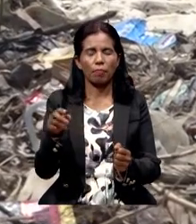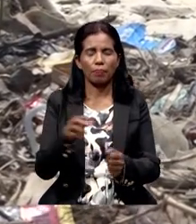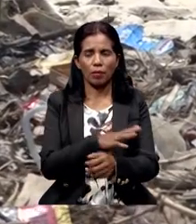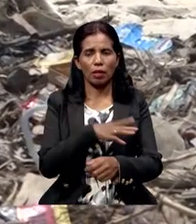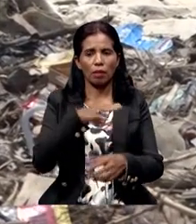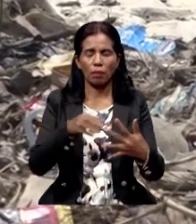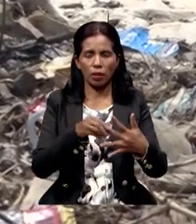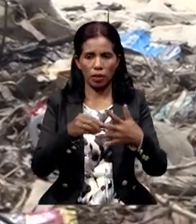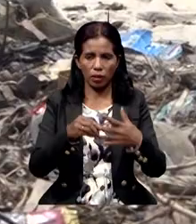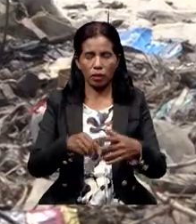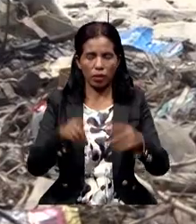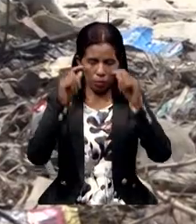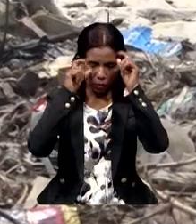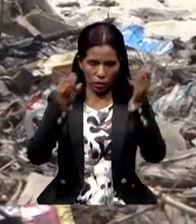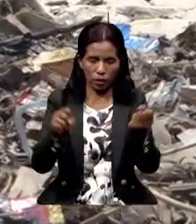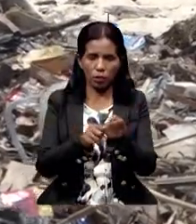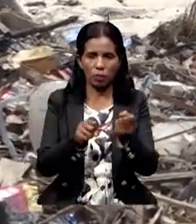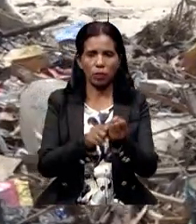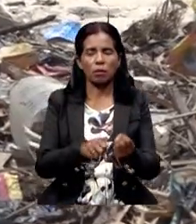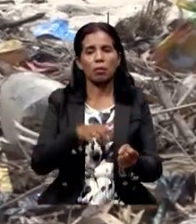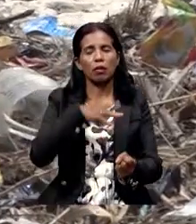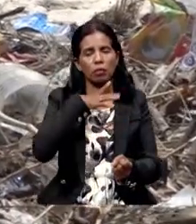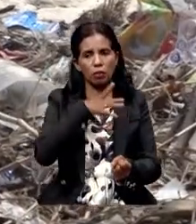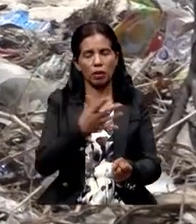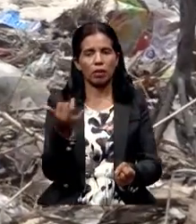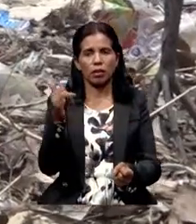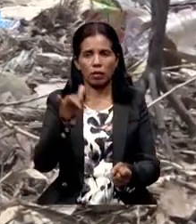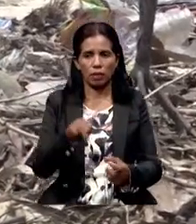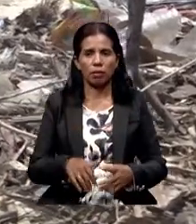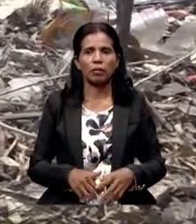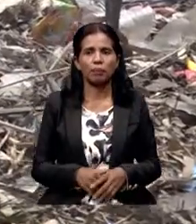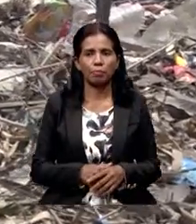Timor-Leste mos, kontribui ba lisu refere. Rohimadia, David Gonçalves, GMN.